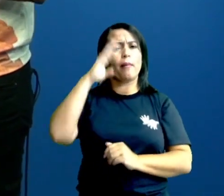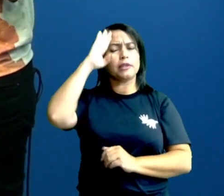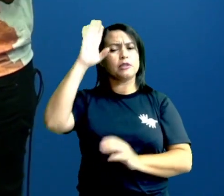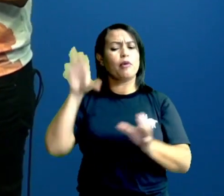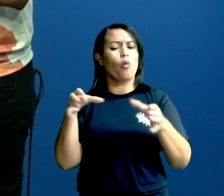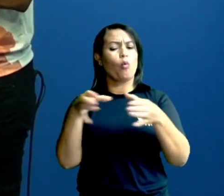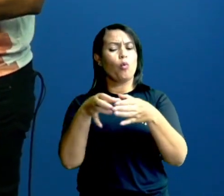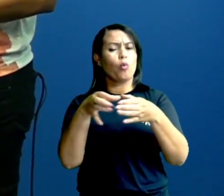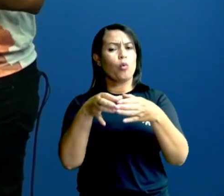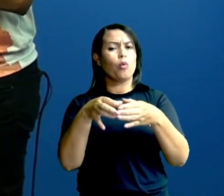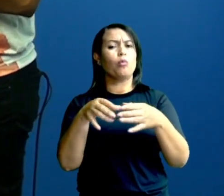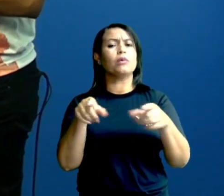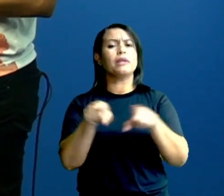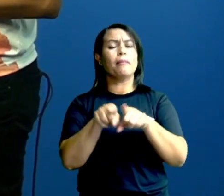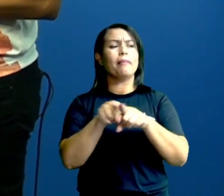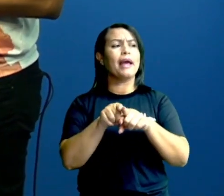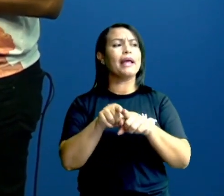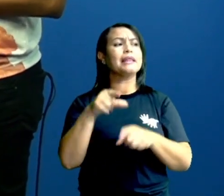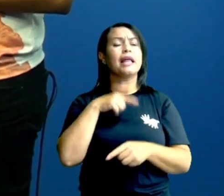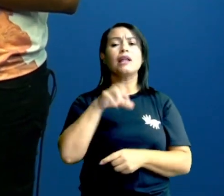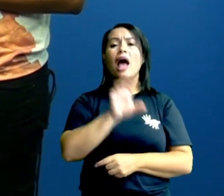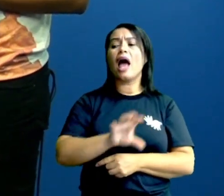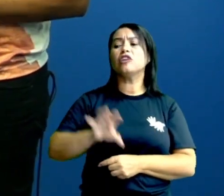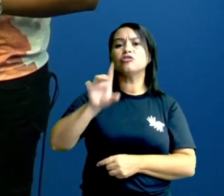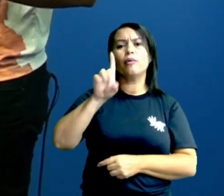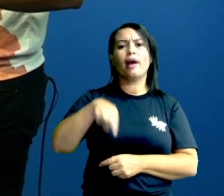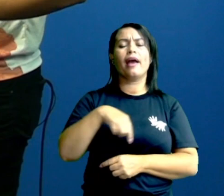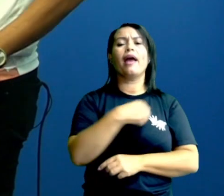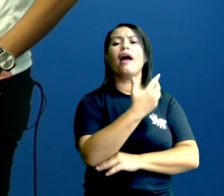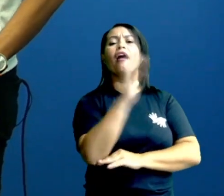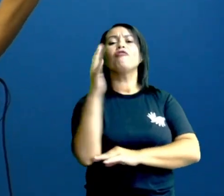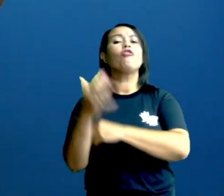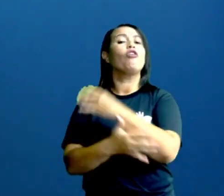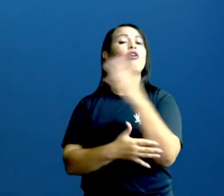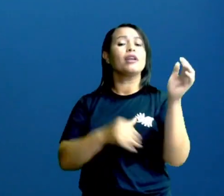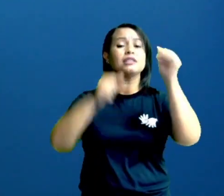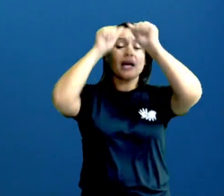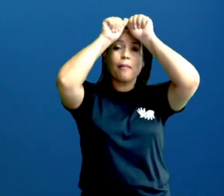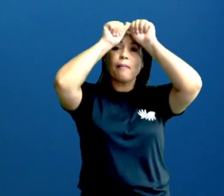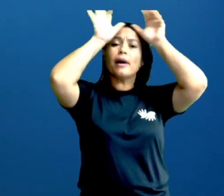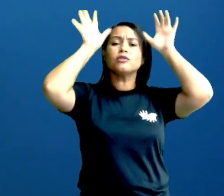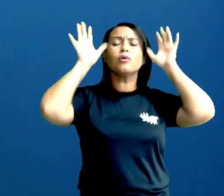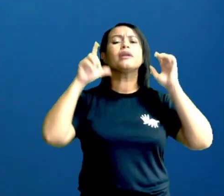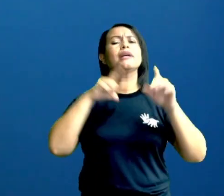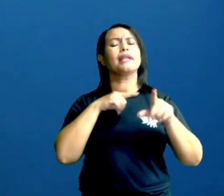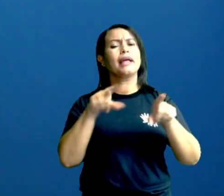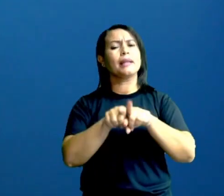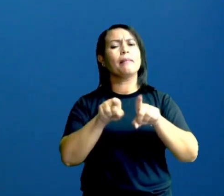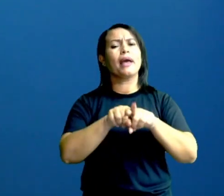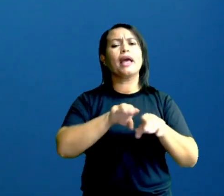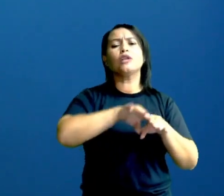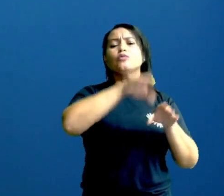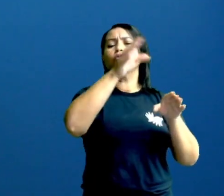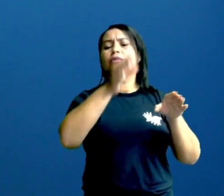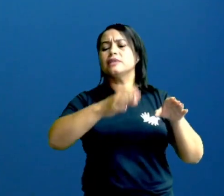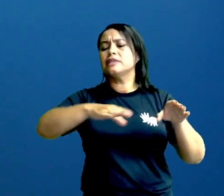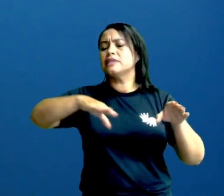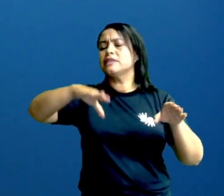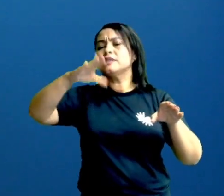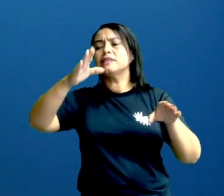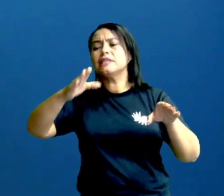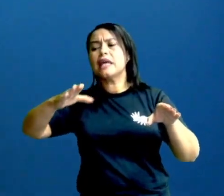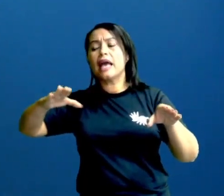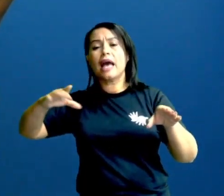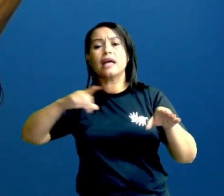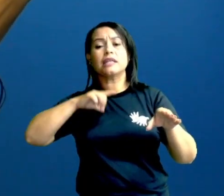o domínio vegetal da região seria a floresta amazônica mais além da floresta amazônica você tem áreas de cerrado nessa parte